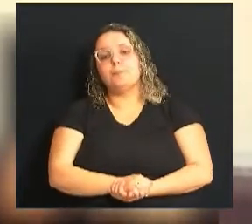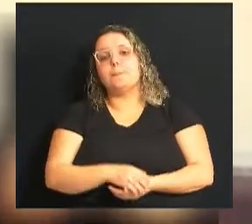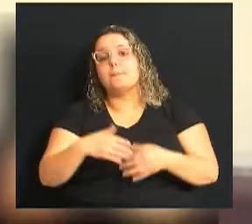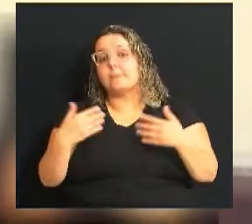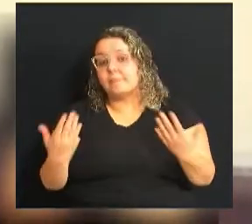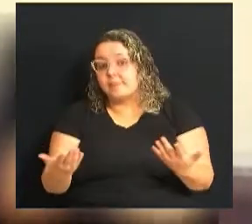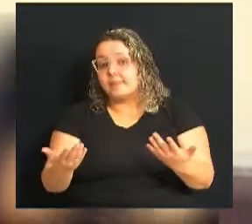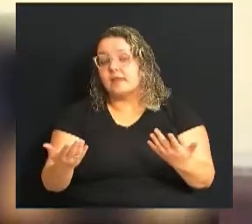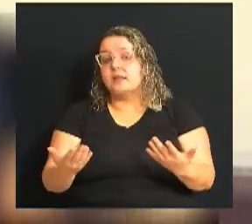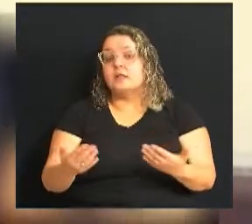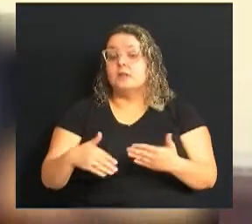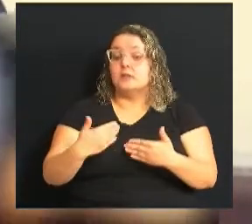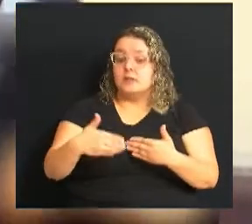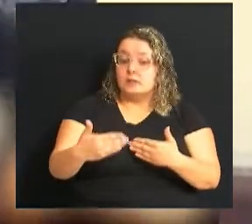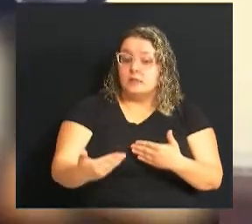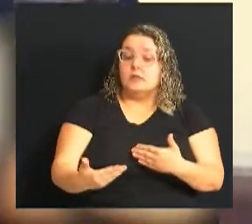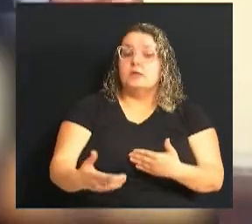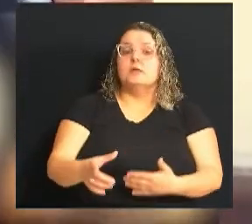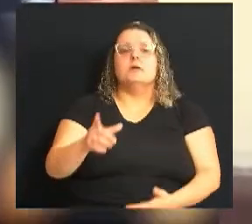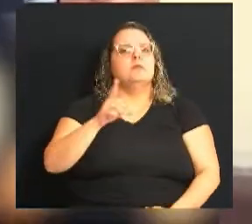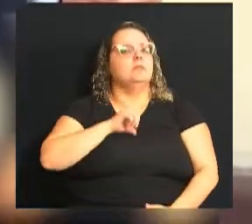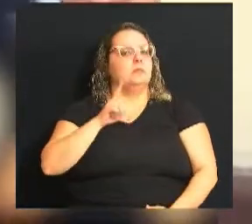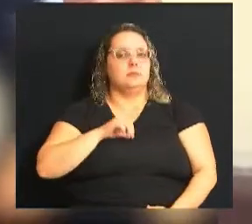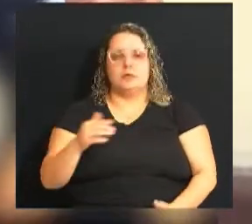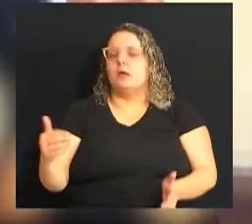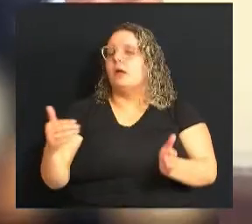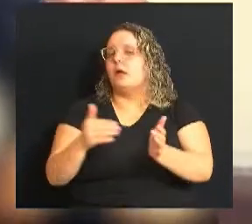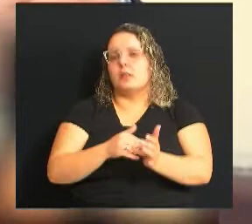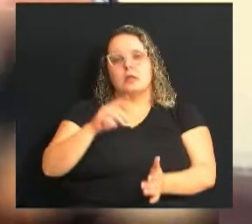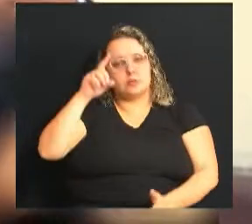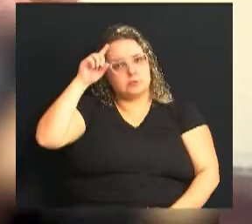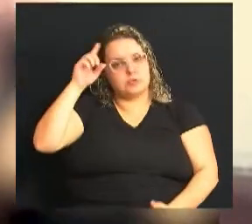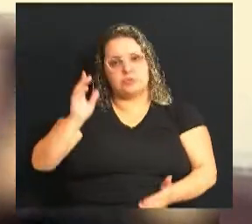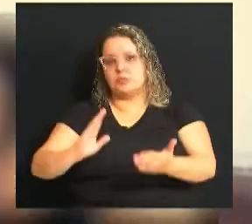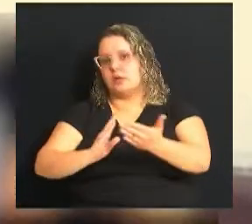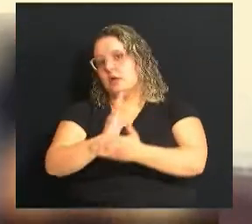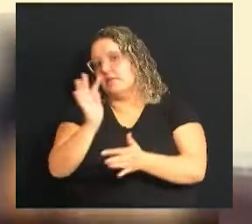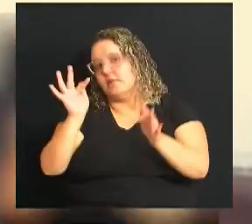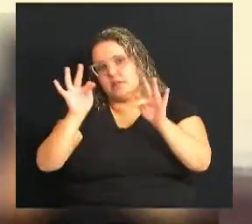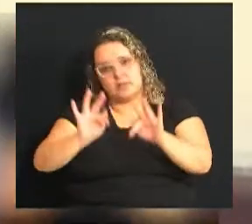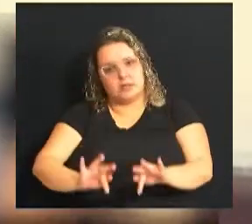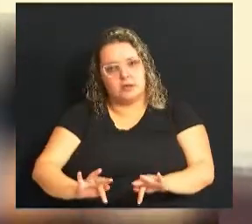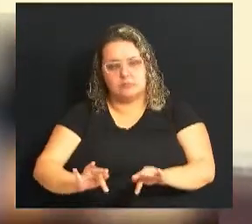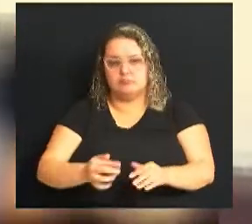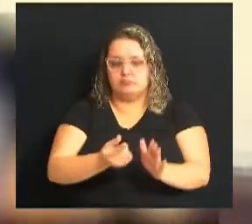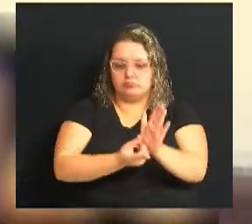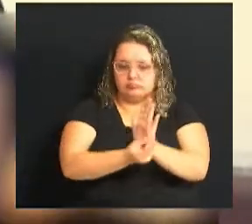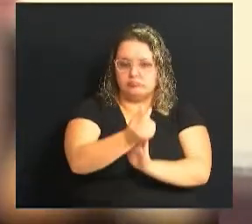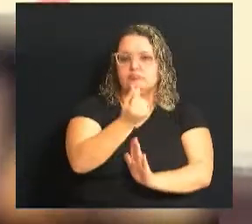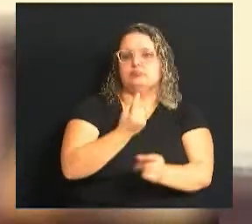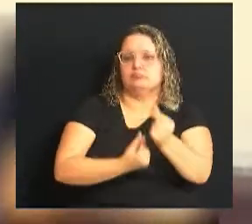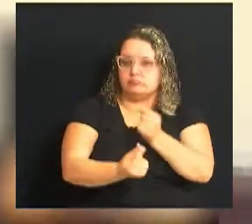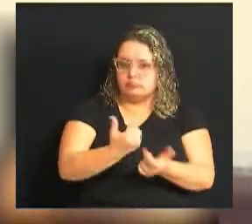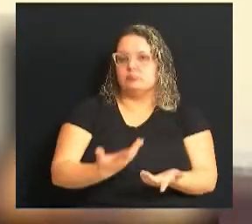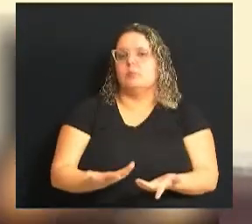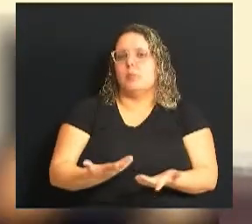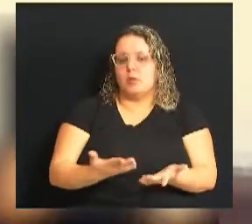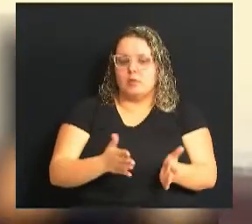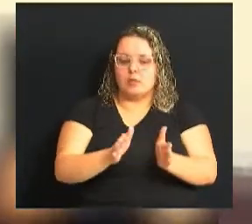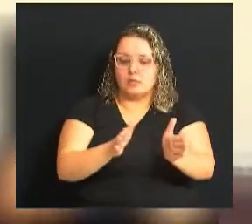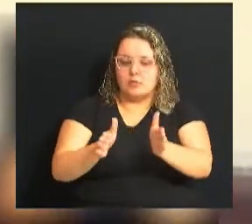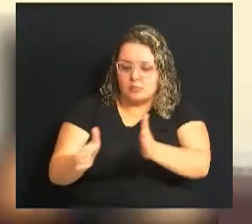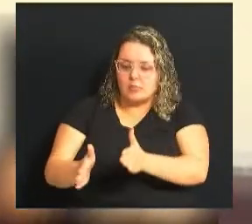E a partir daí que vocês vão ter, até a data da aprovação final do orçamento, né, vocês vão ter os prazos regimentais aí